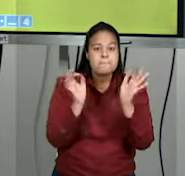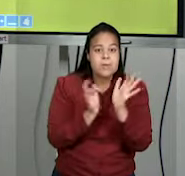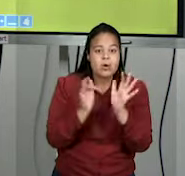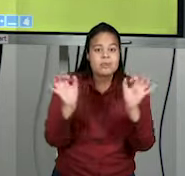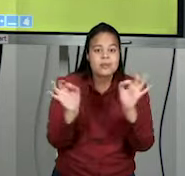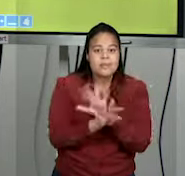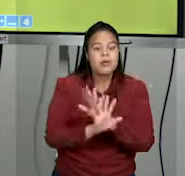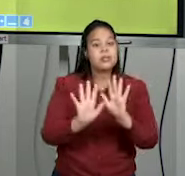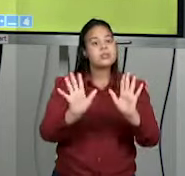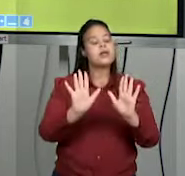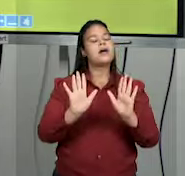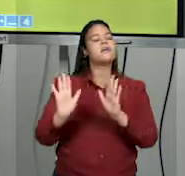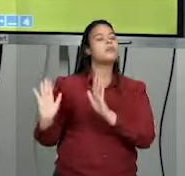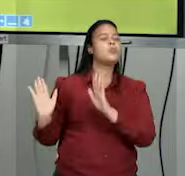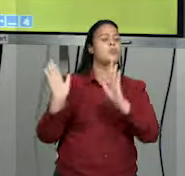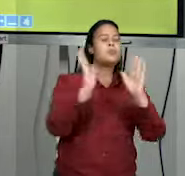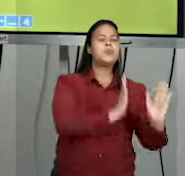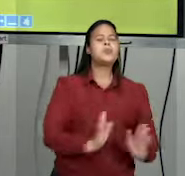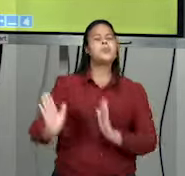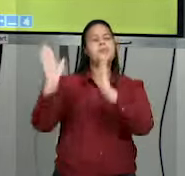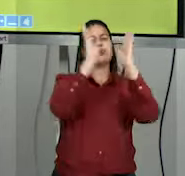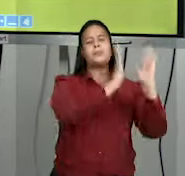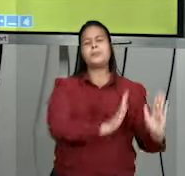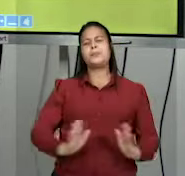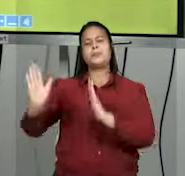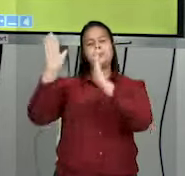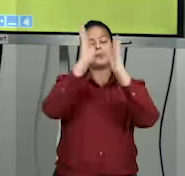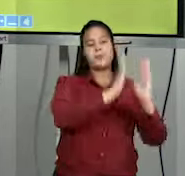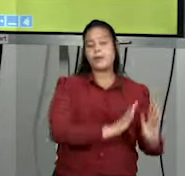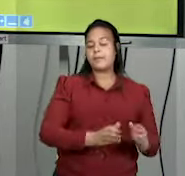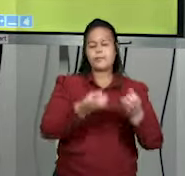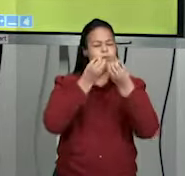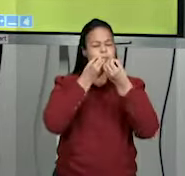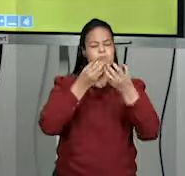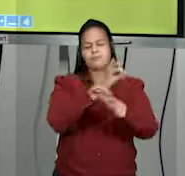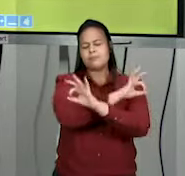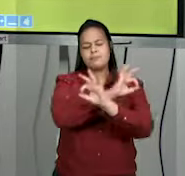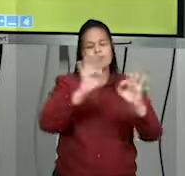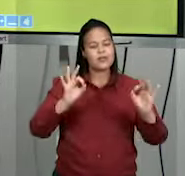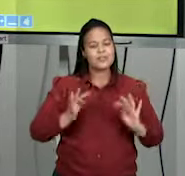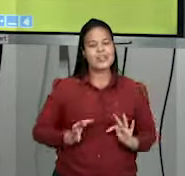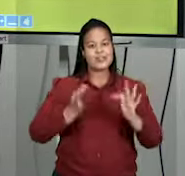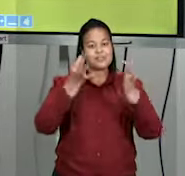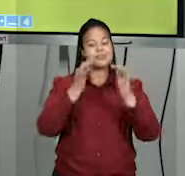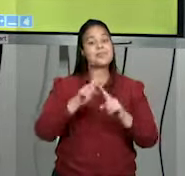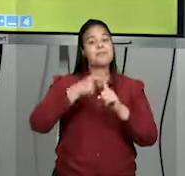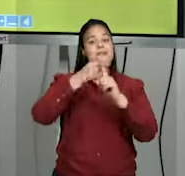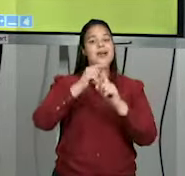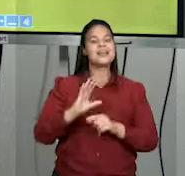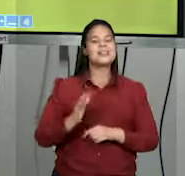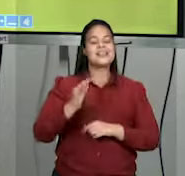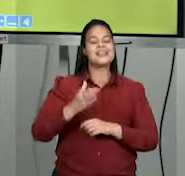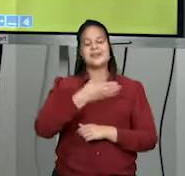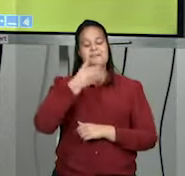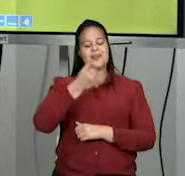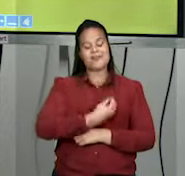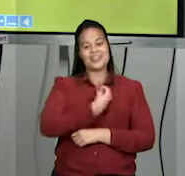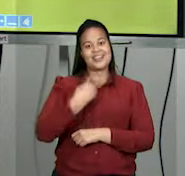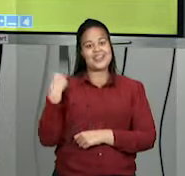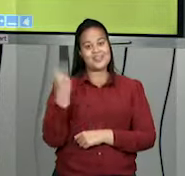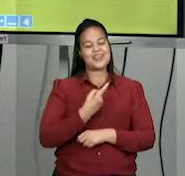para hoje, mas elas vão evoluir e isso é muito bom para melhorar a nossa vida. Eu